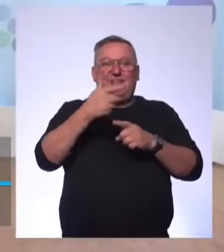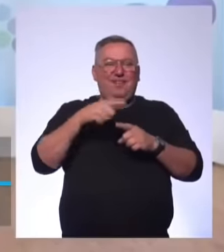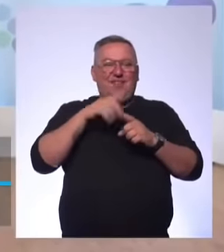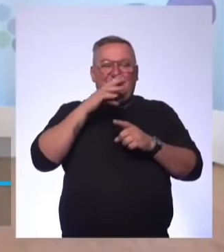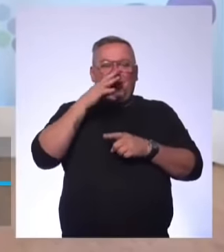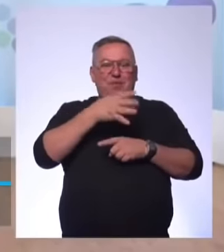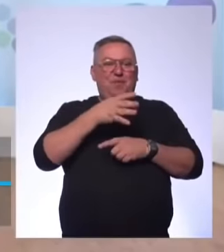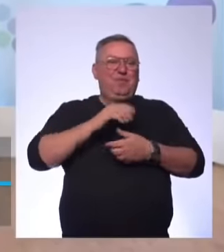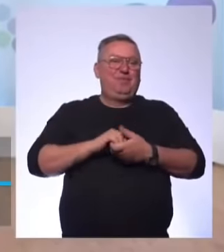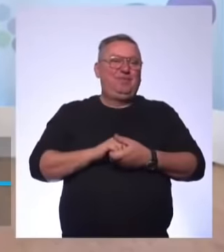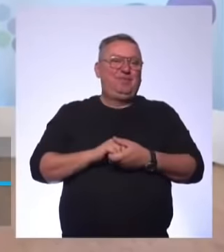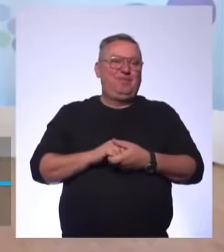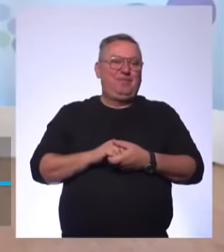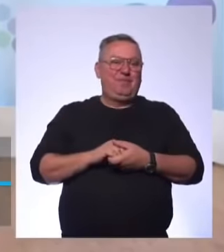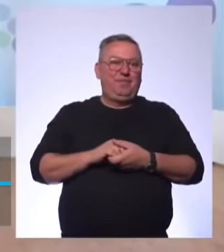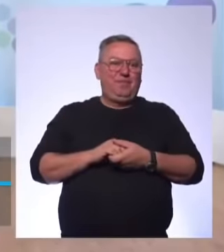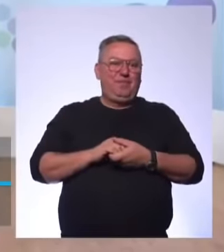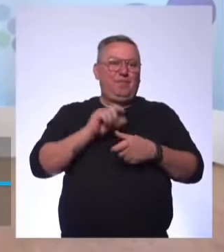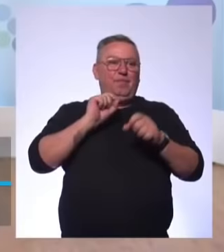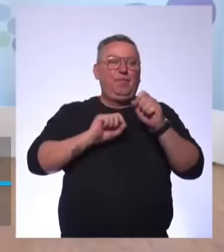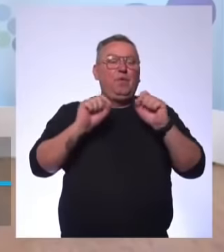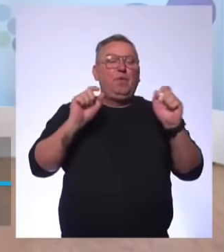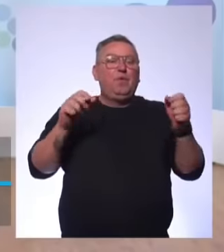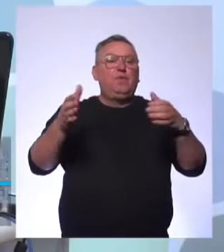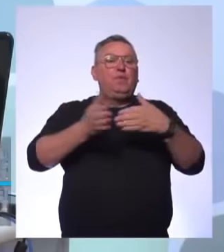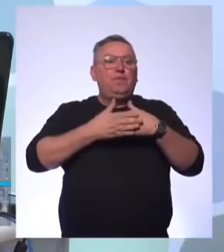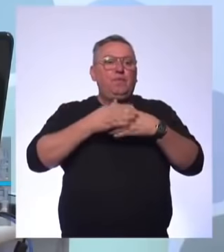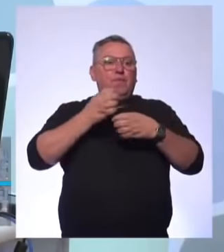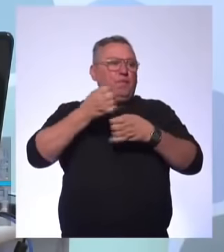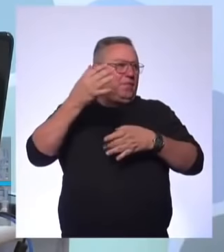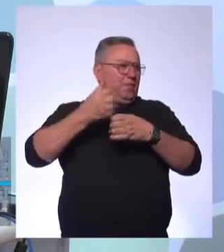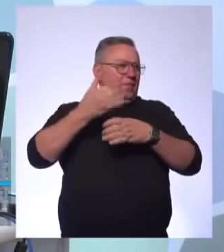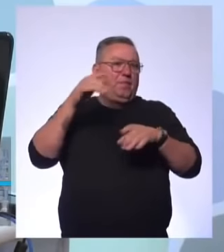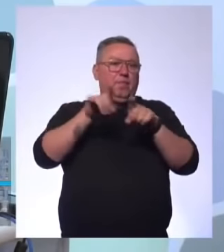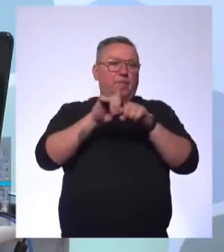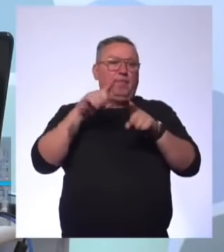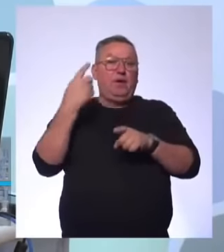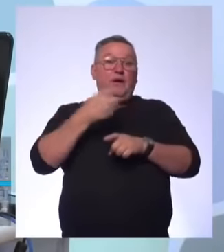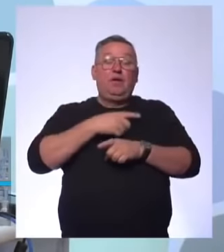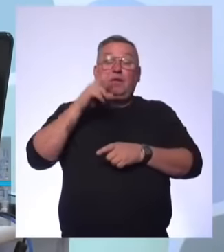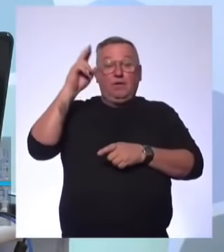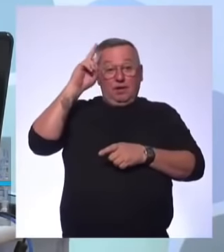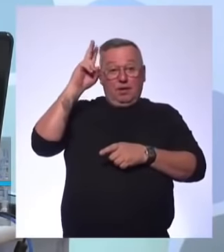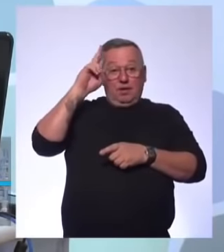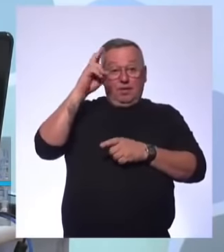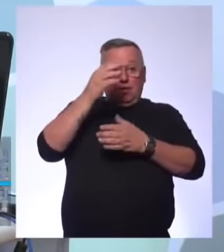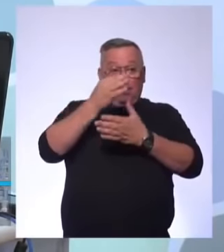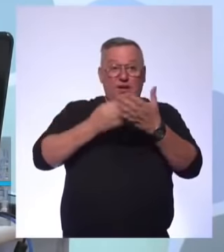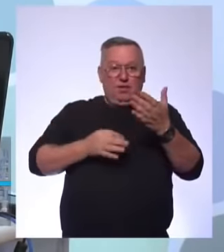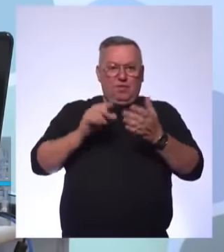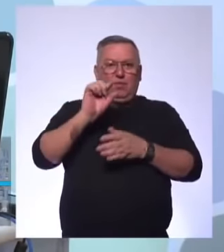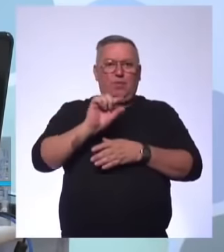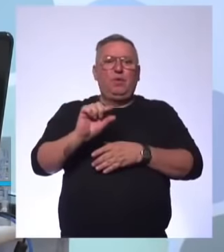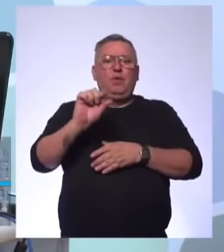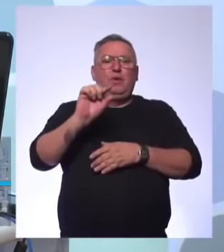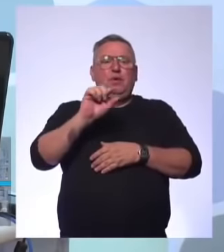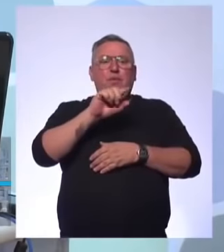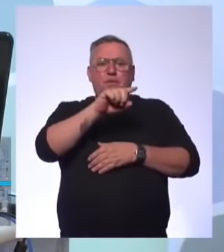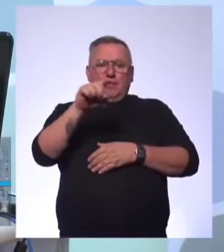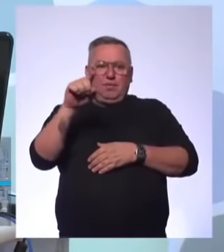culpa. Sim. Muito bem. Então, pode fechar o chat aí. A gente vai retomar o texto um pouquinho, tá? Para vocês